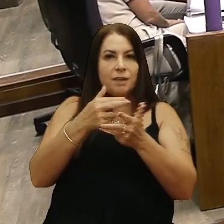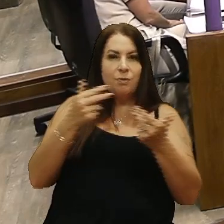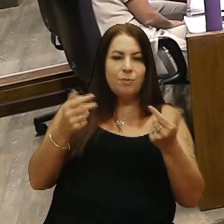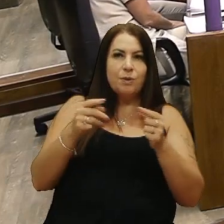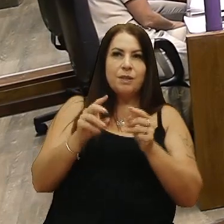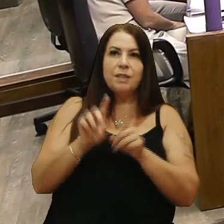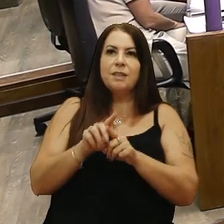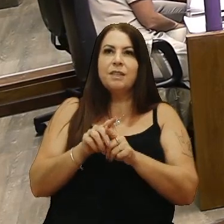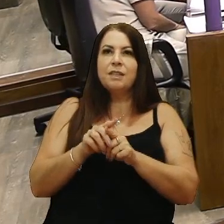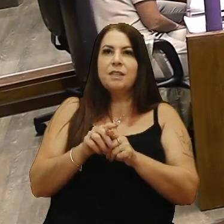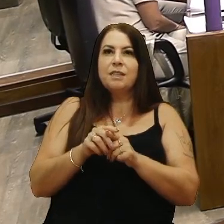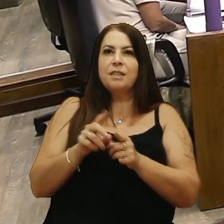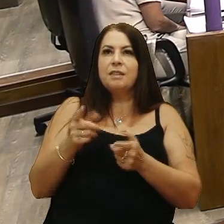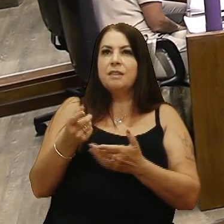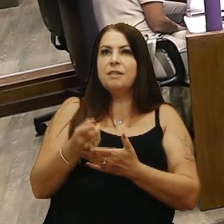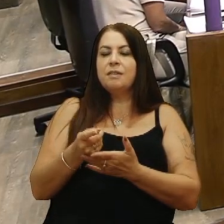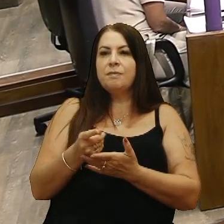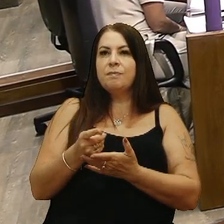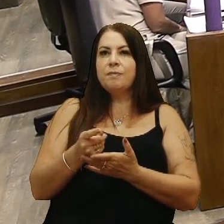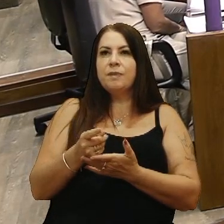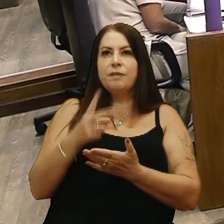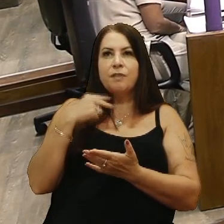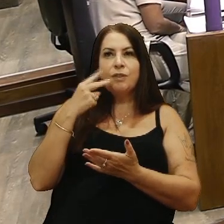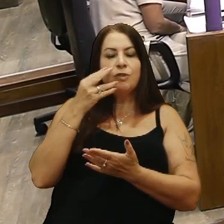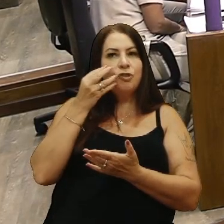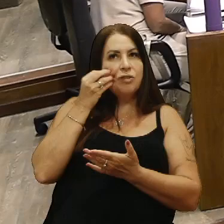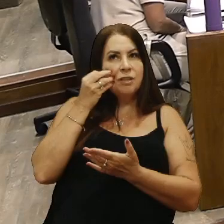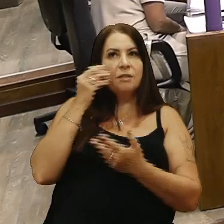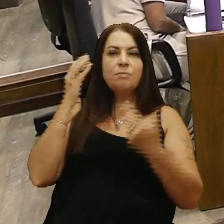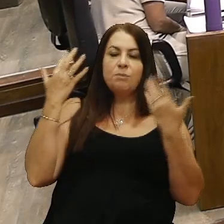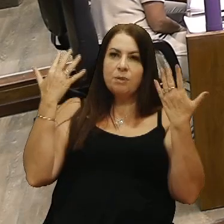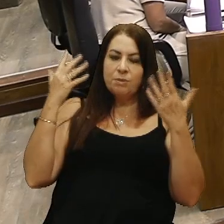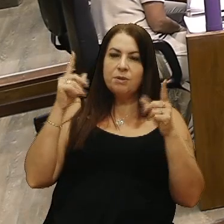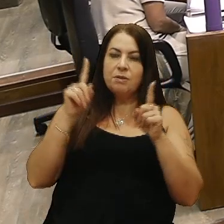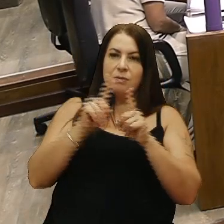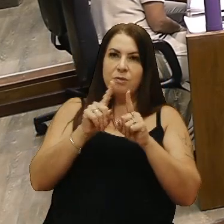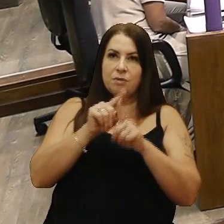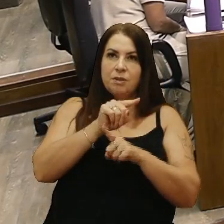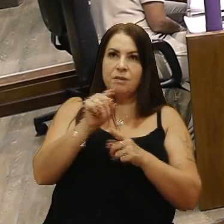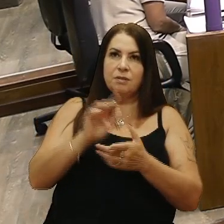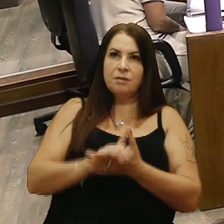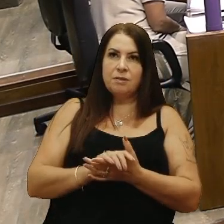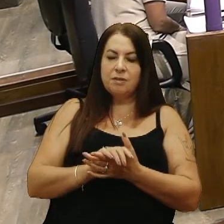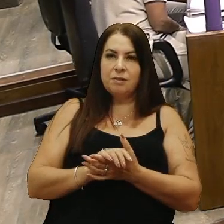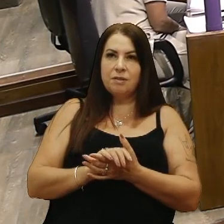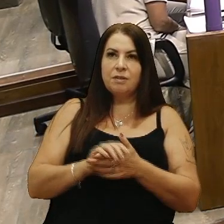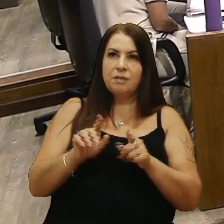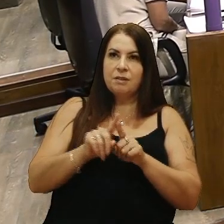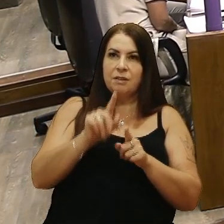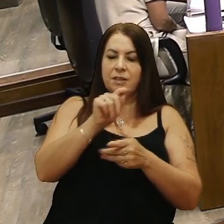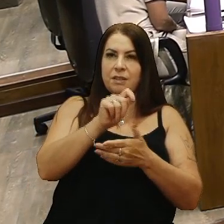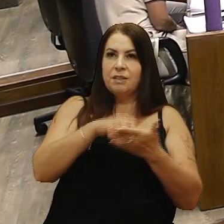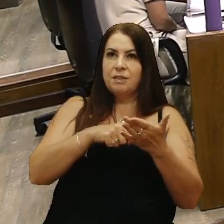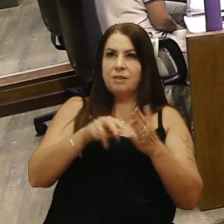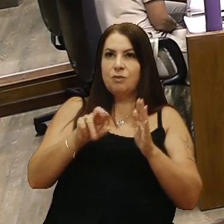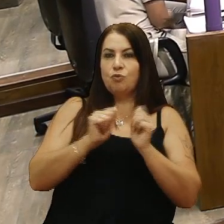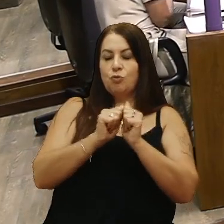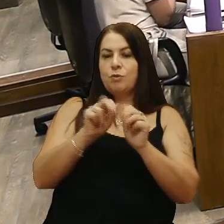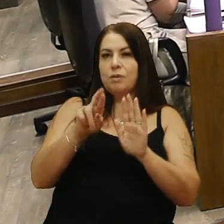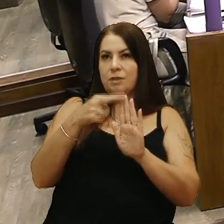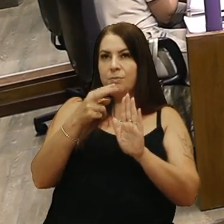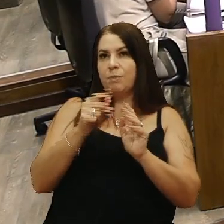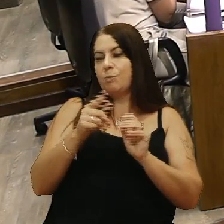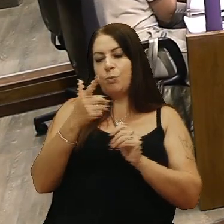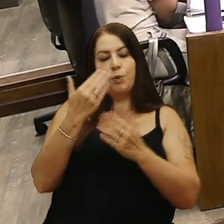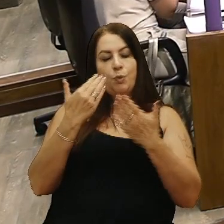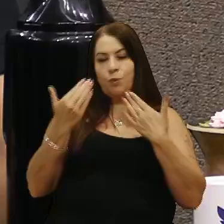vereador. Por gentileza, vereador. Vereador Jack, só para lhe parabenizar, a gente assina junto esse requerimento, porque, sem dúvida